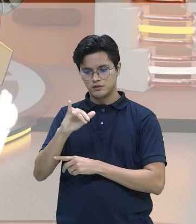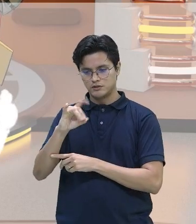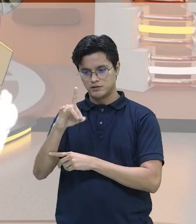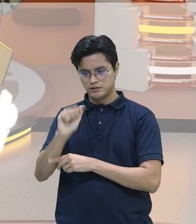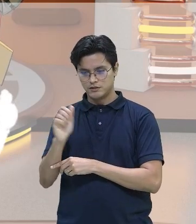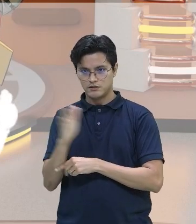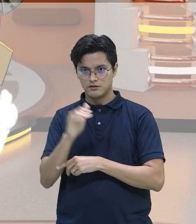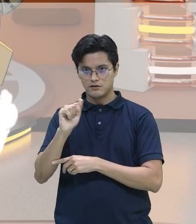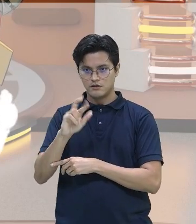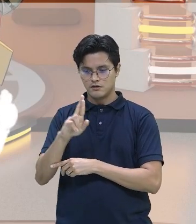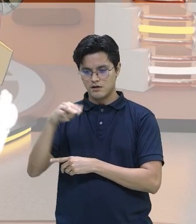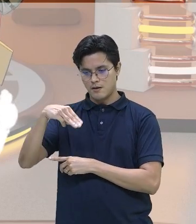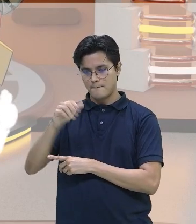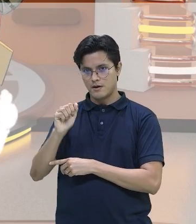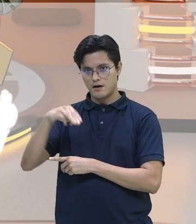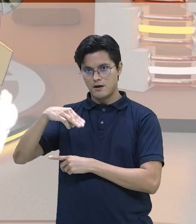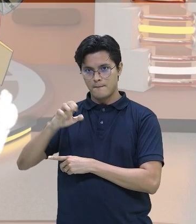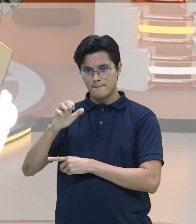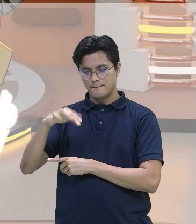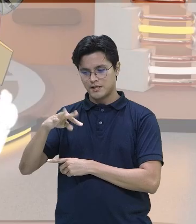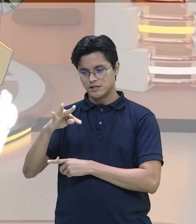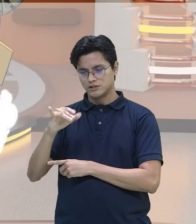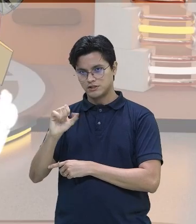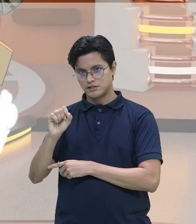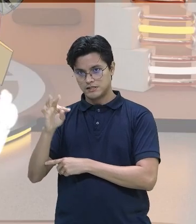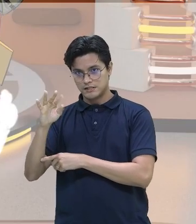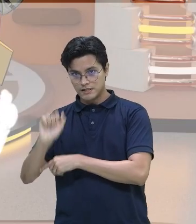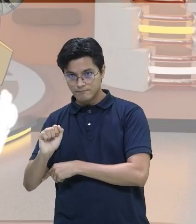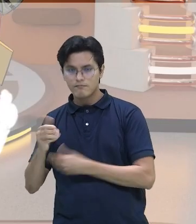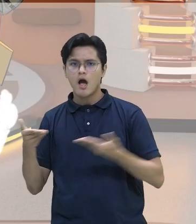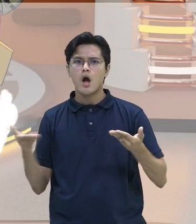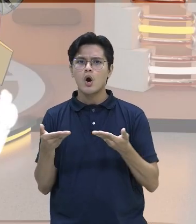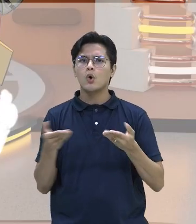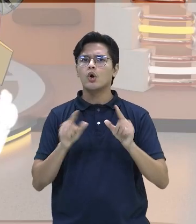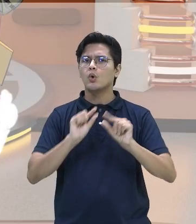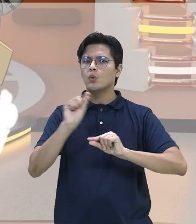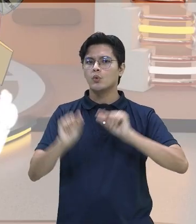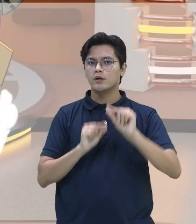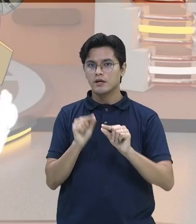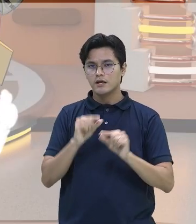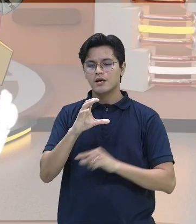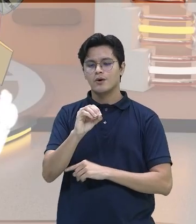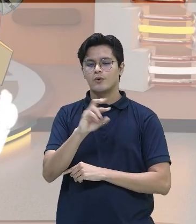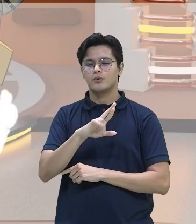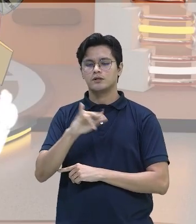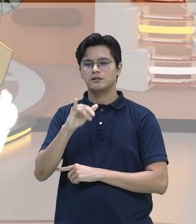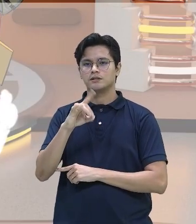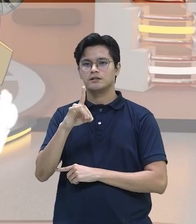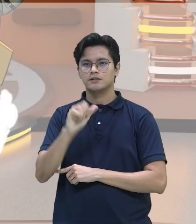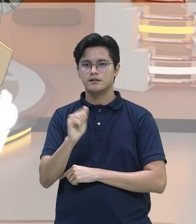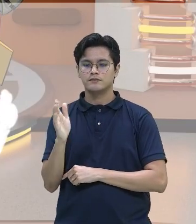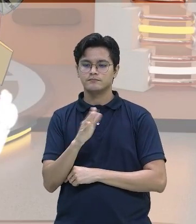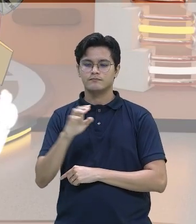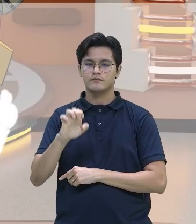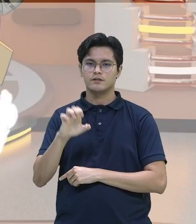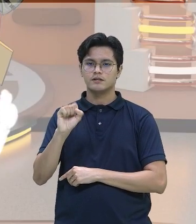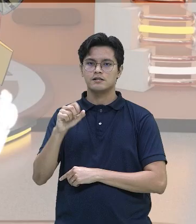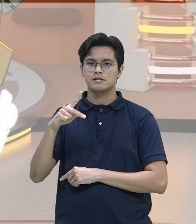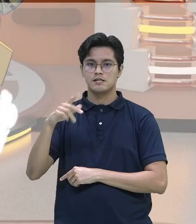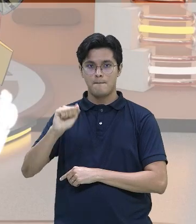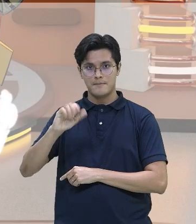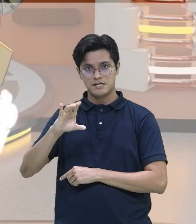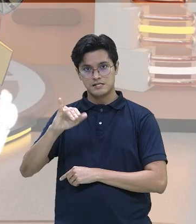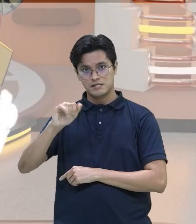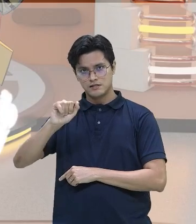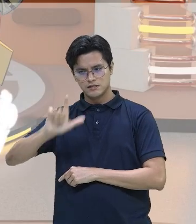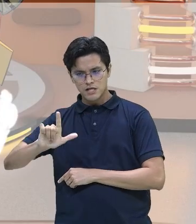corrida espacial. E na corrida espacial, turma, basicamente, eles tinham ali como objetivo a